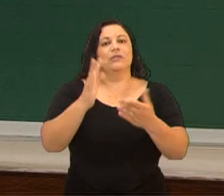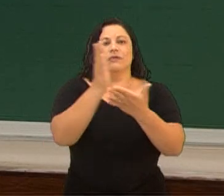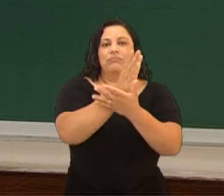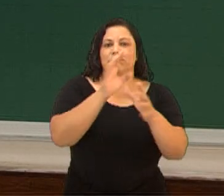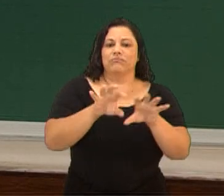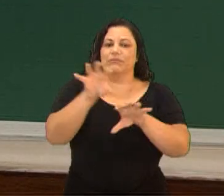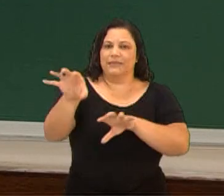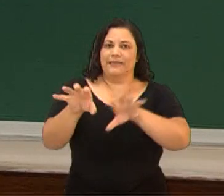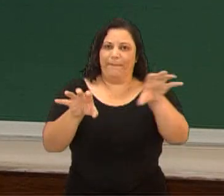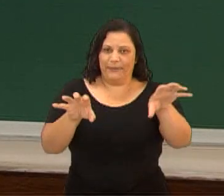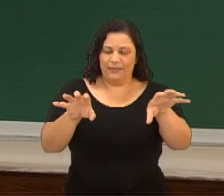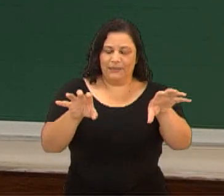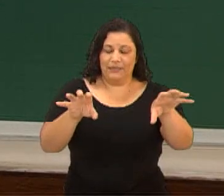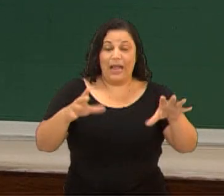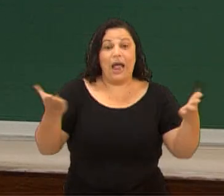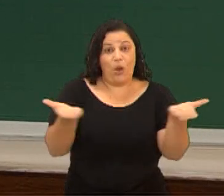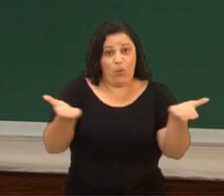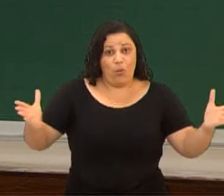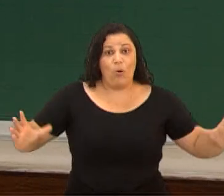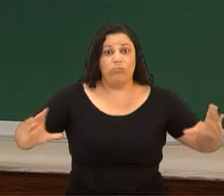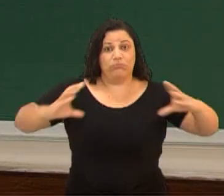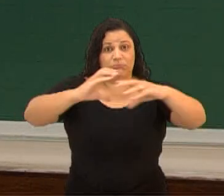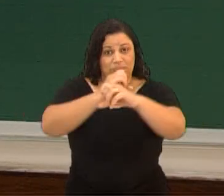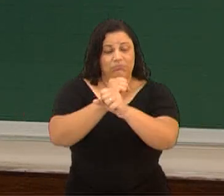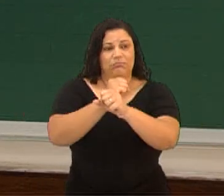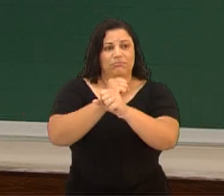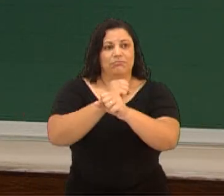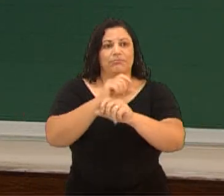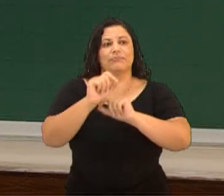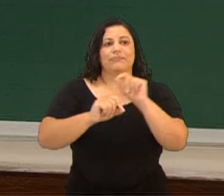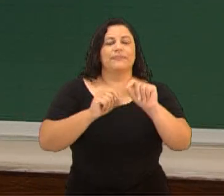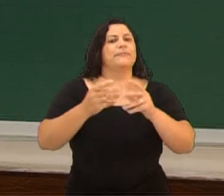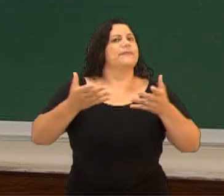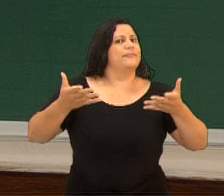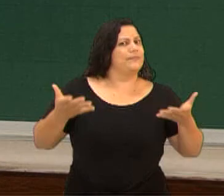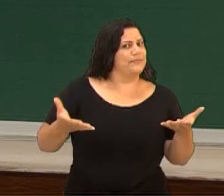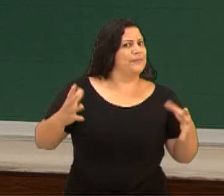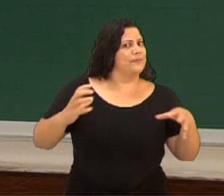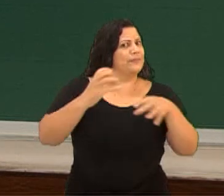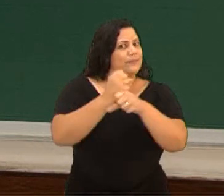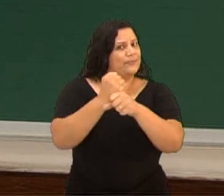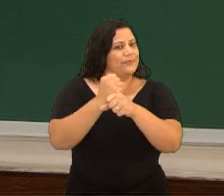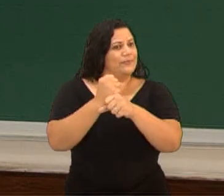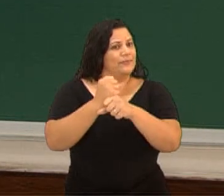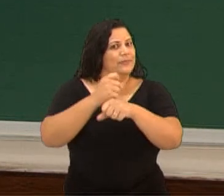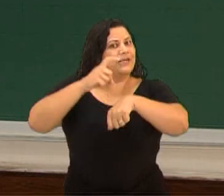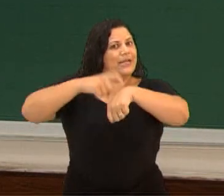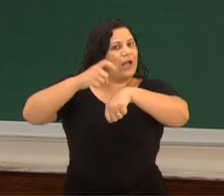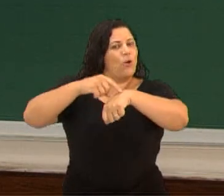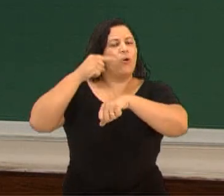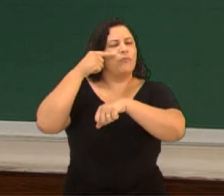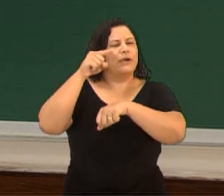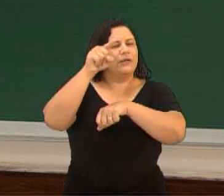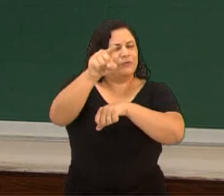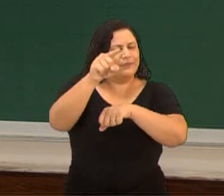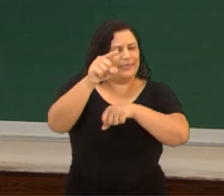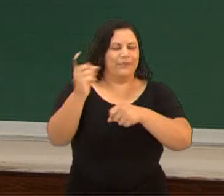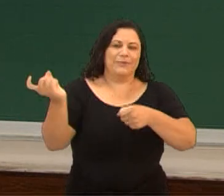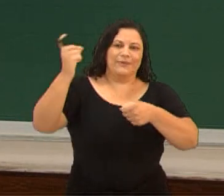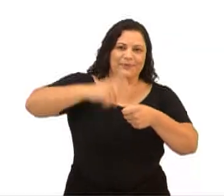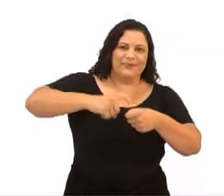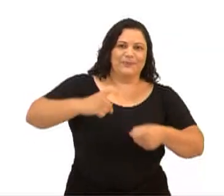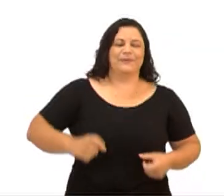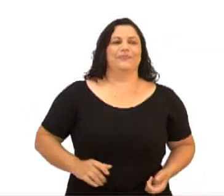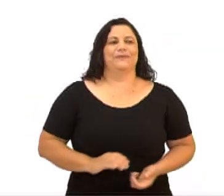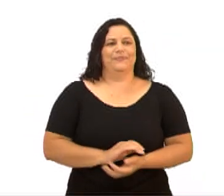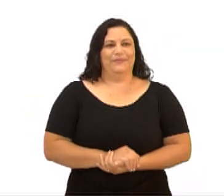separadas. Ele quer a área total. O que a gente tem que fazer então? Somar. Calcula a área total aí e daqui a pouco a gente